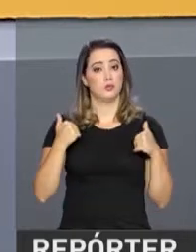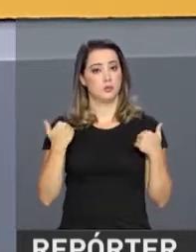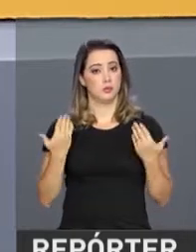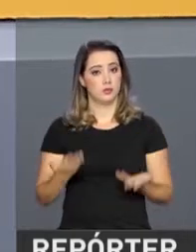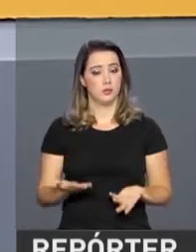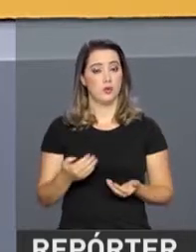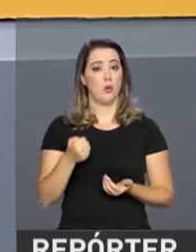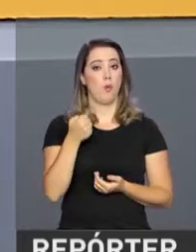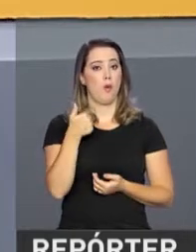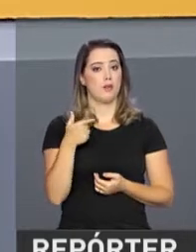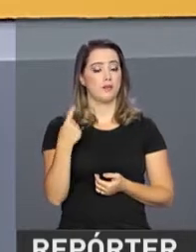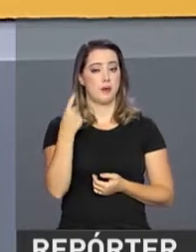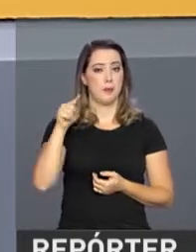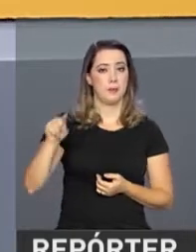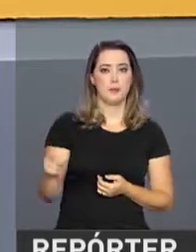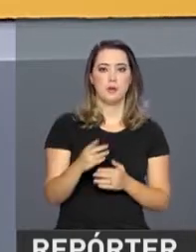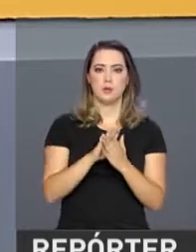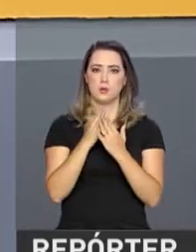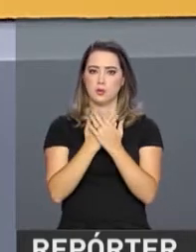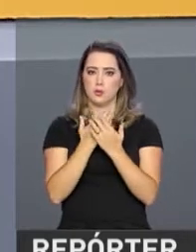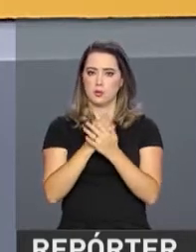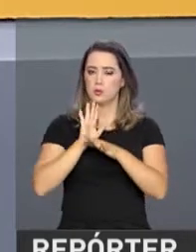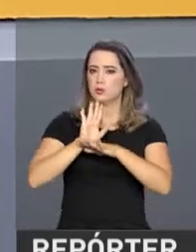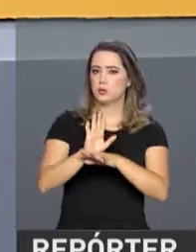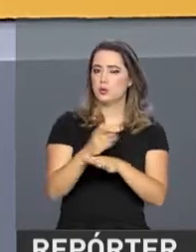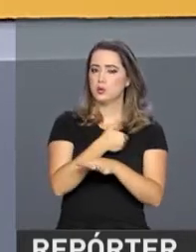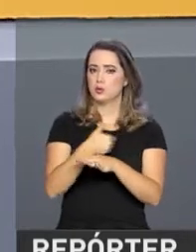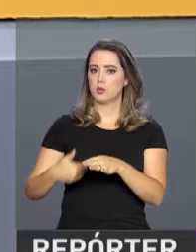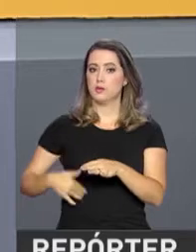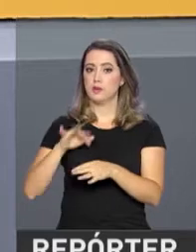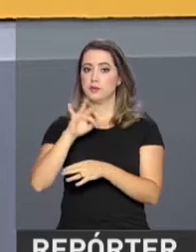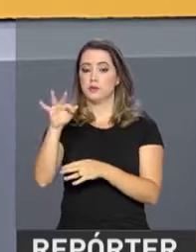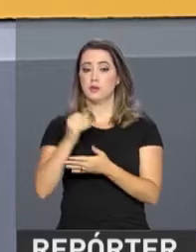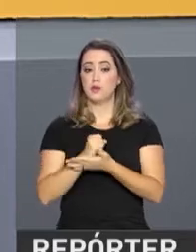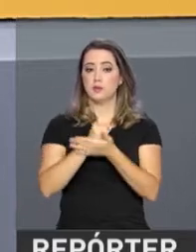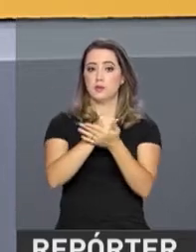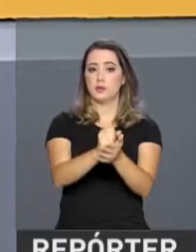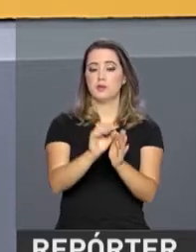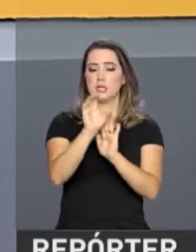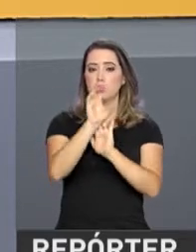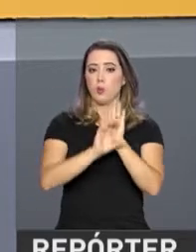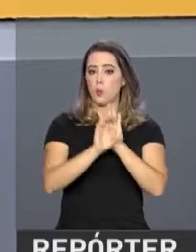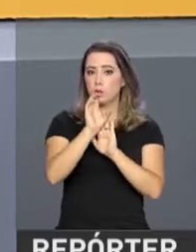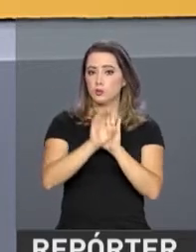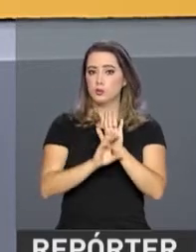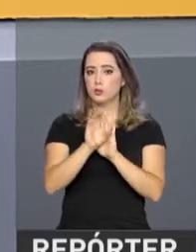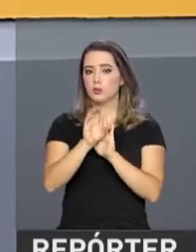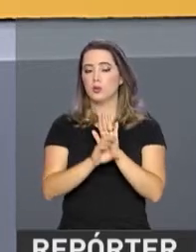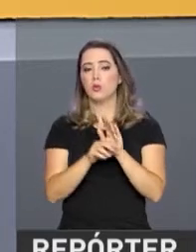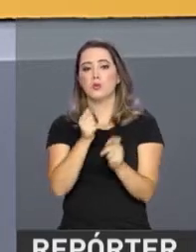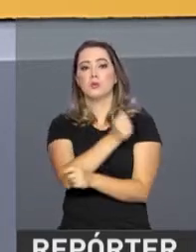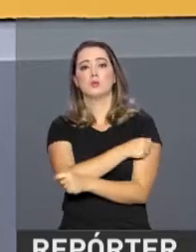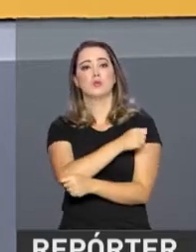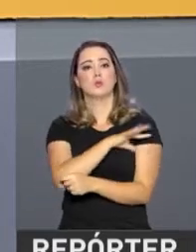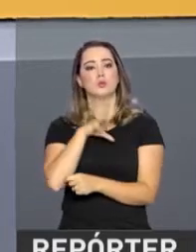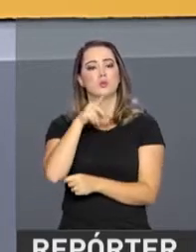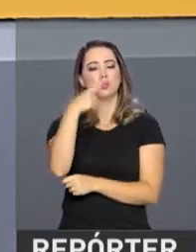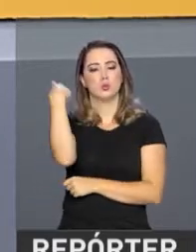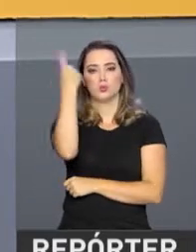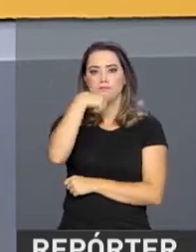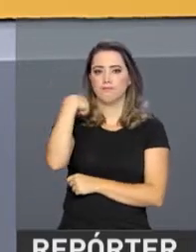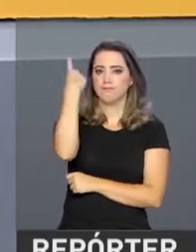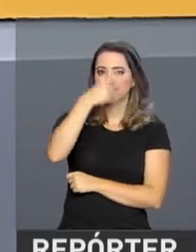isso quase mil escolas passam a contar com o apoio do governo federal para oferecer atividades curriculares aos estudantes durante todo o